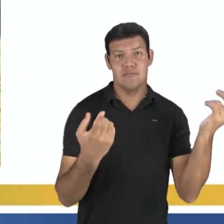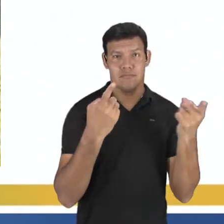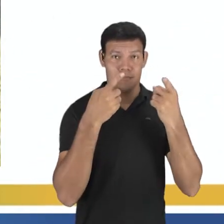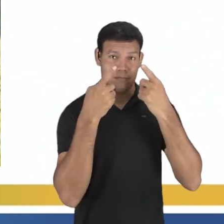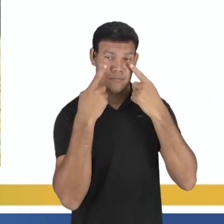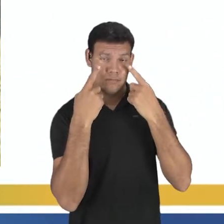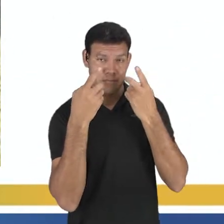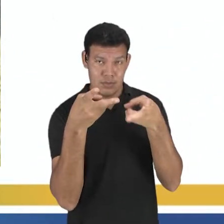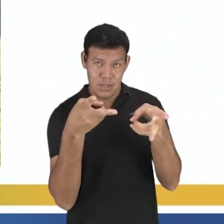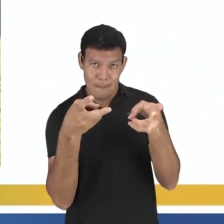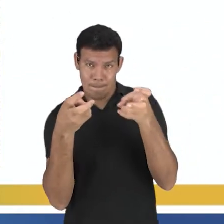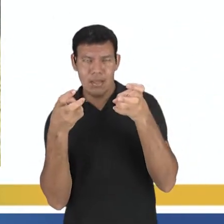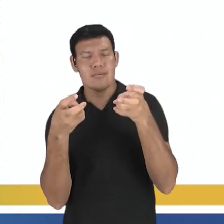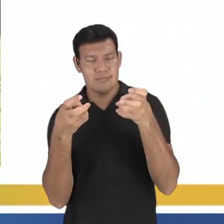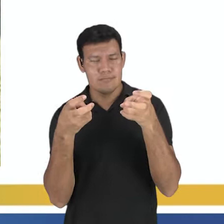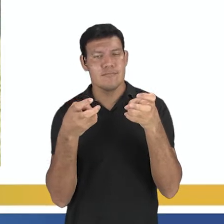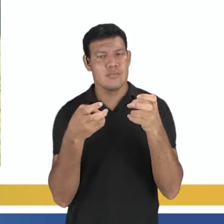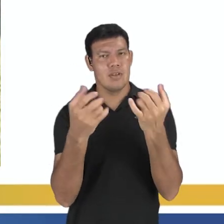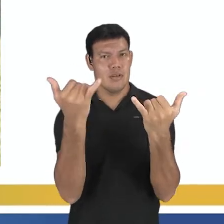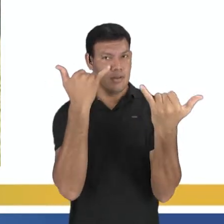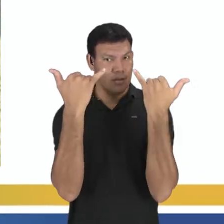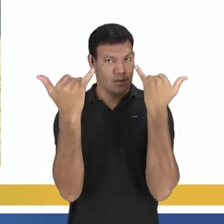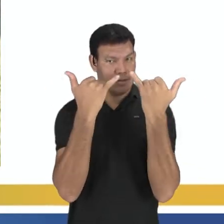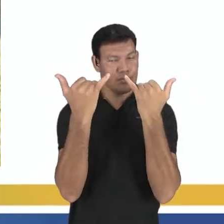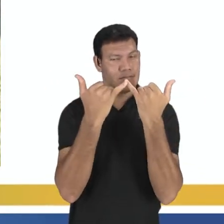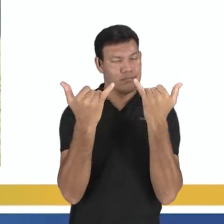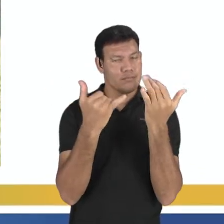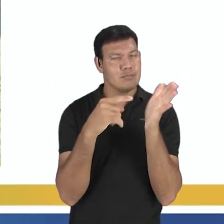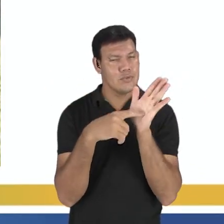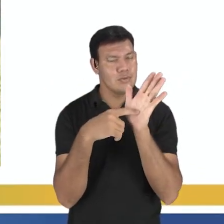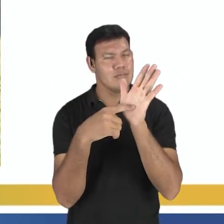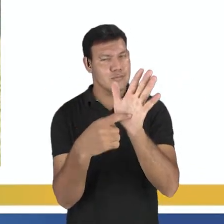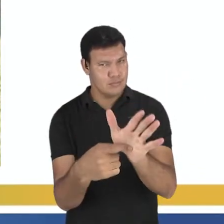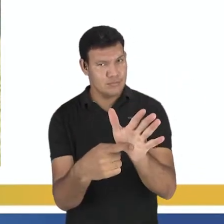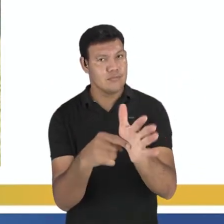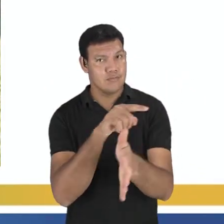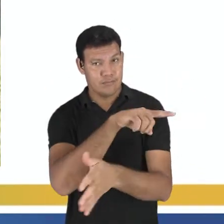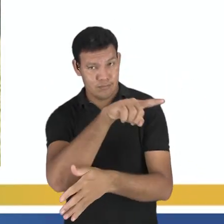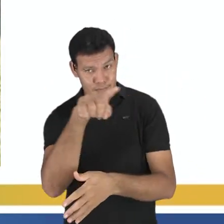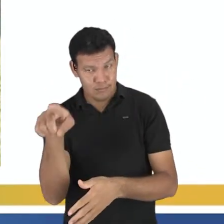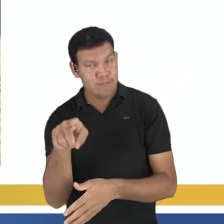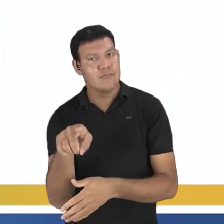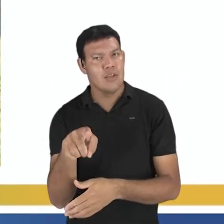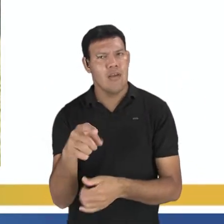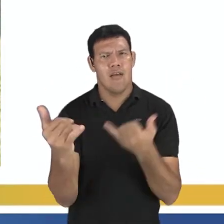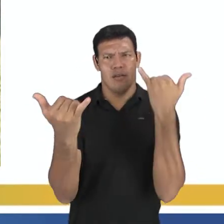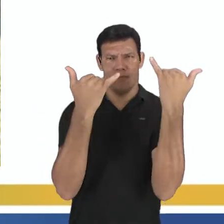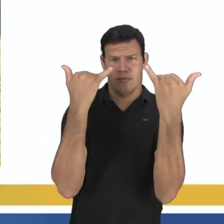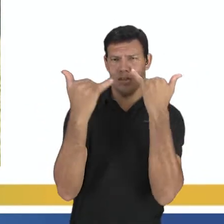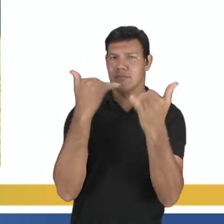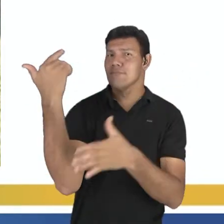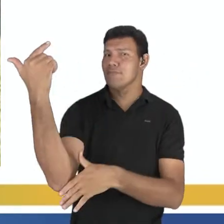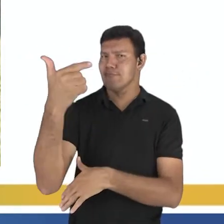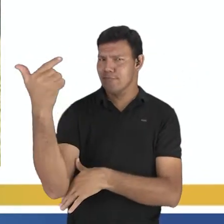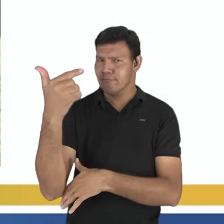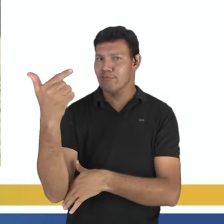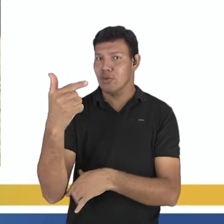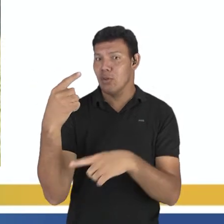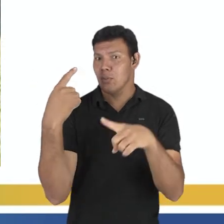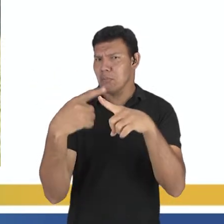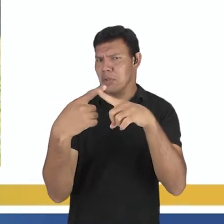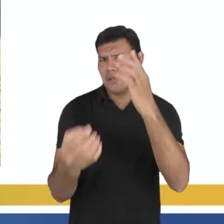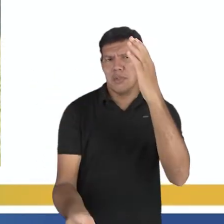que estas informações que eu acabei de falar para você são informações secundárias, que nascem a partir de uma que